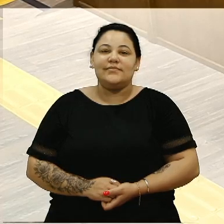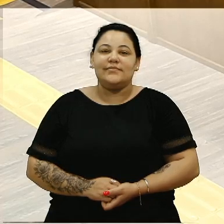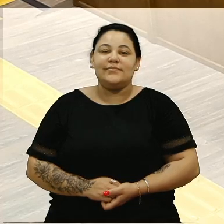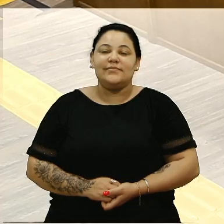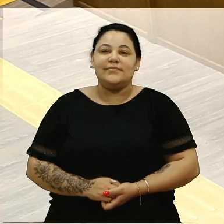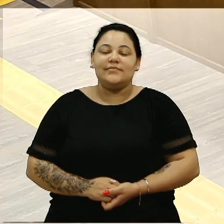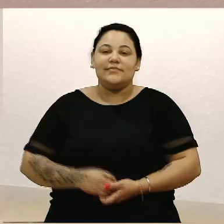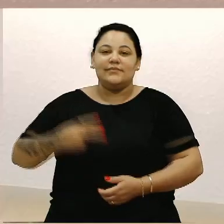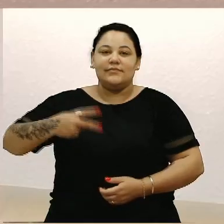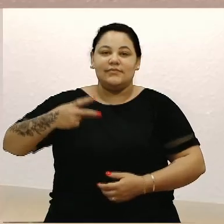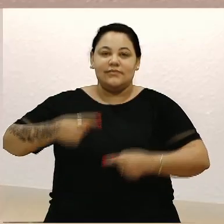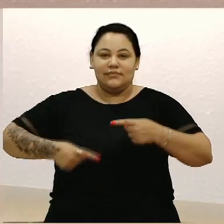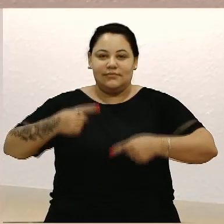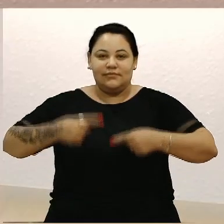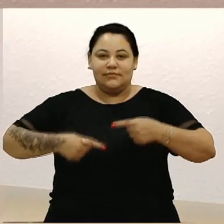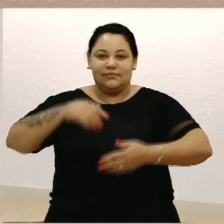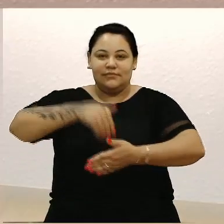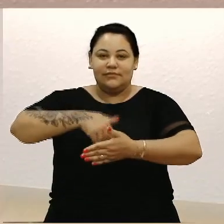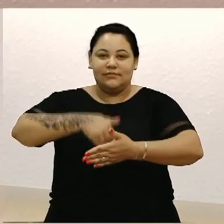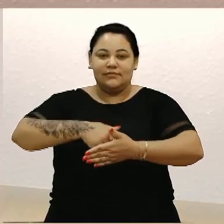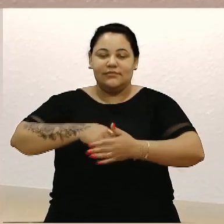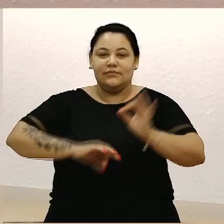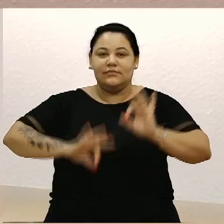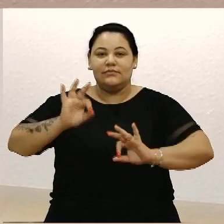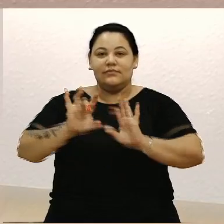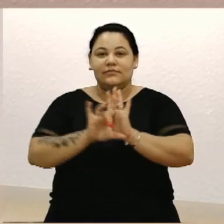Em segunda discussão e votação, projeto de lei número